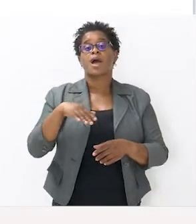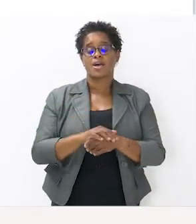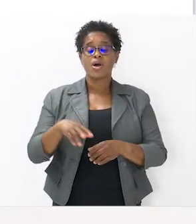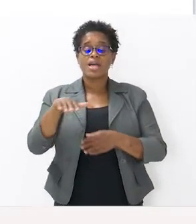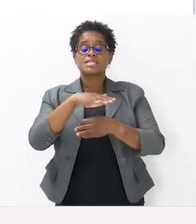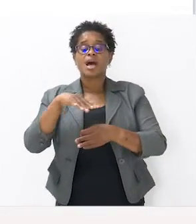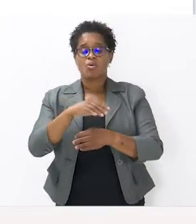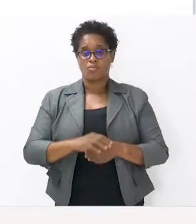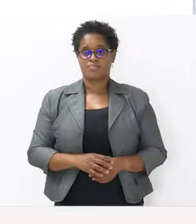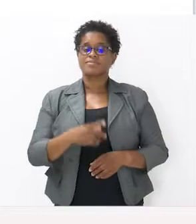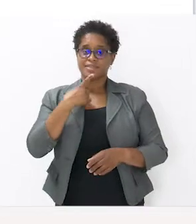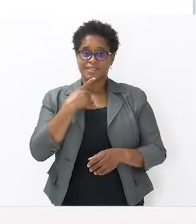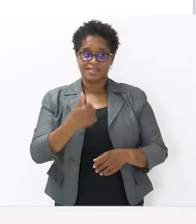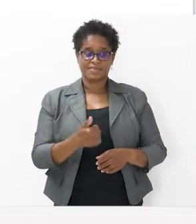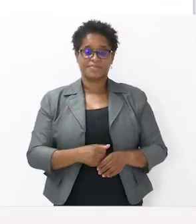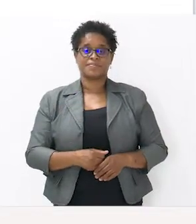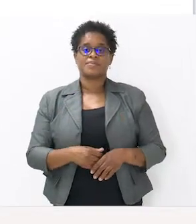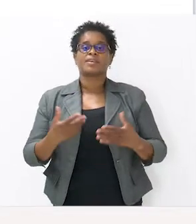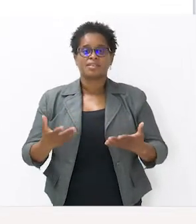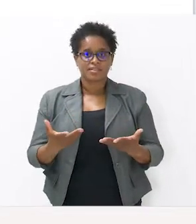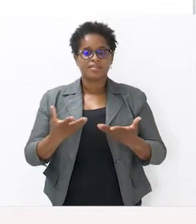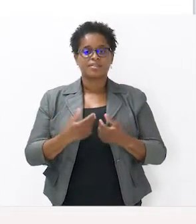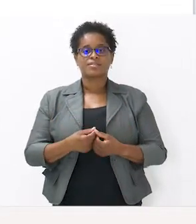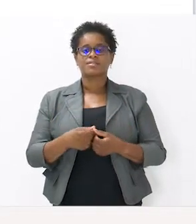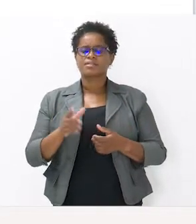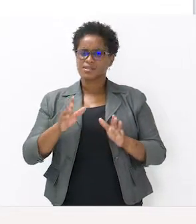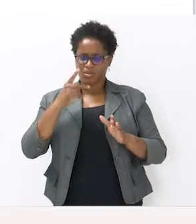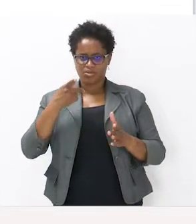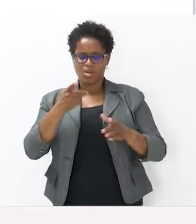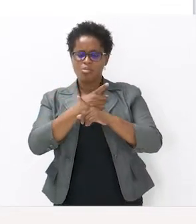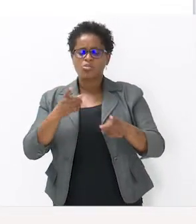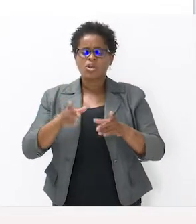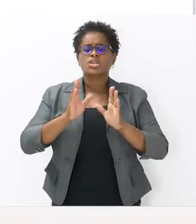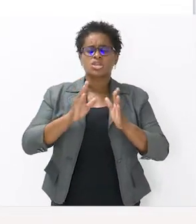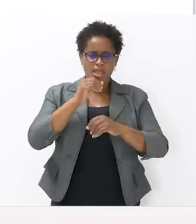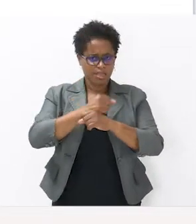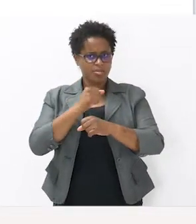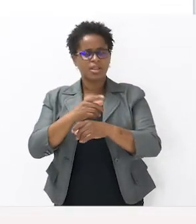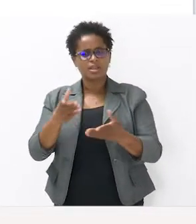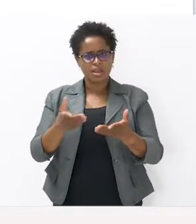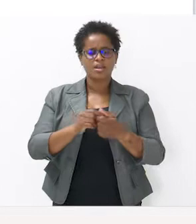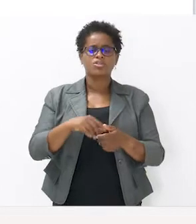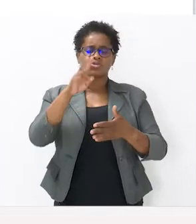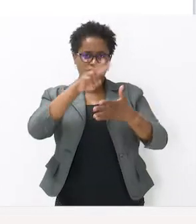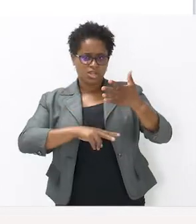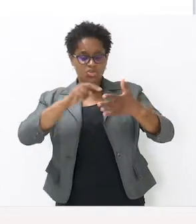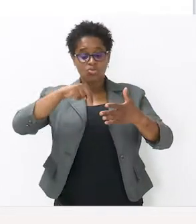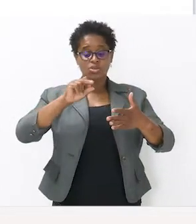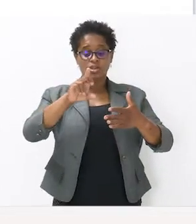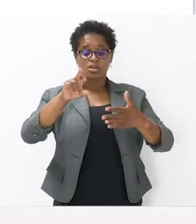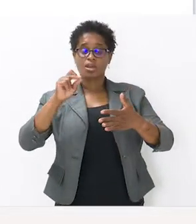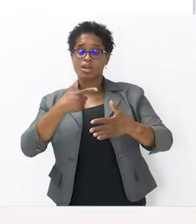a ação, certo? São elementos que tu já conheces. Por quê? Porque já trabalhaste o texto narrativo.